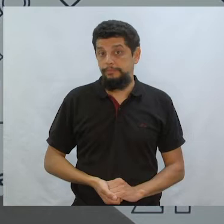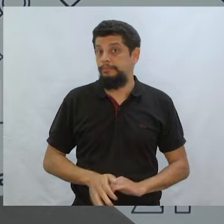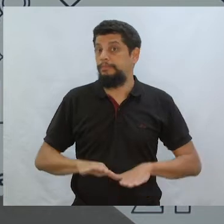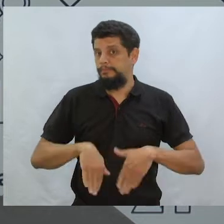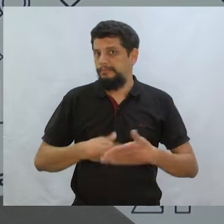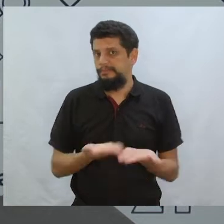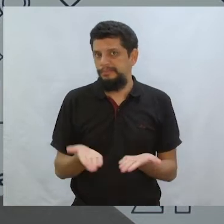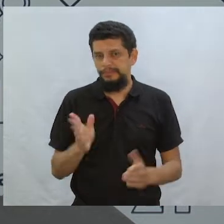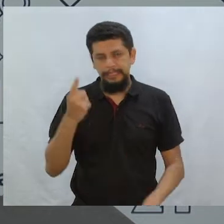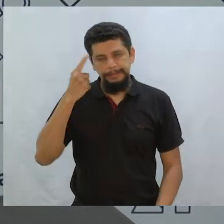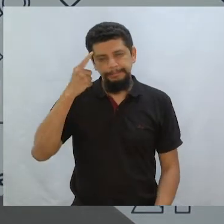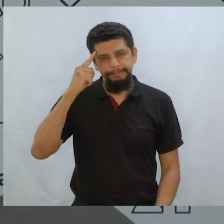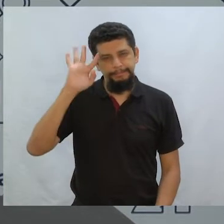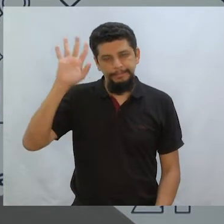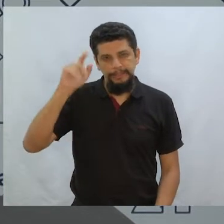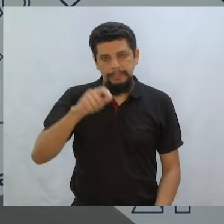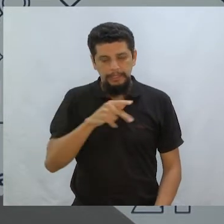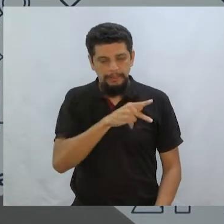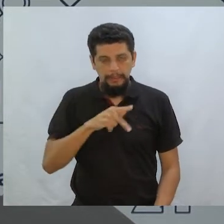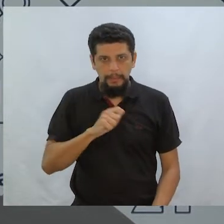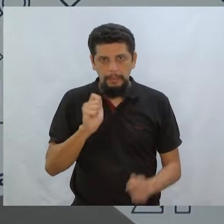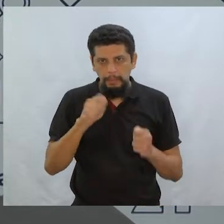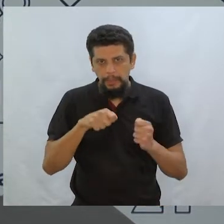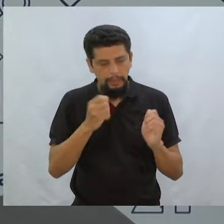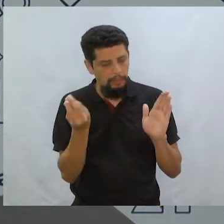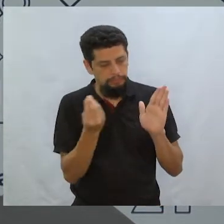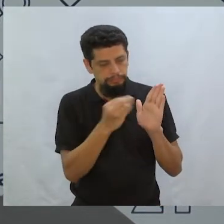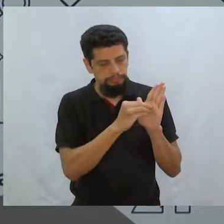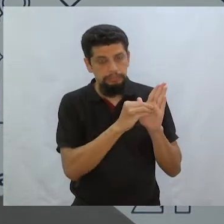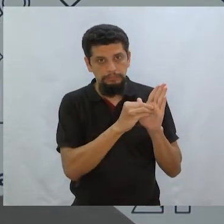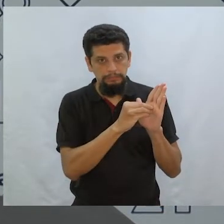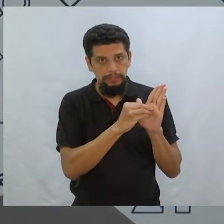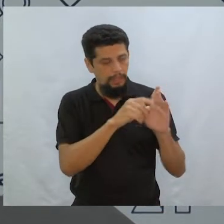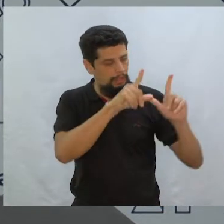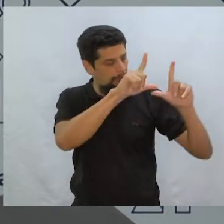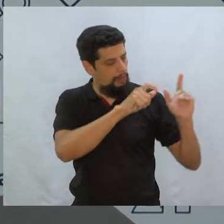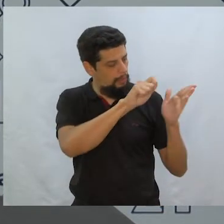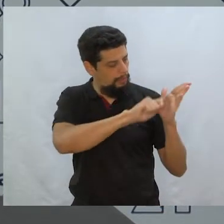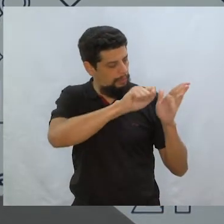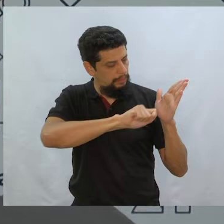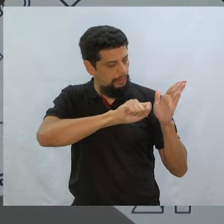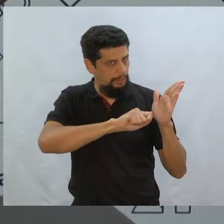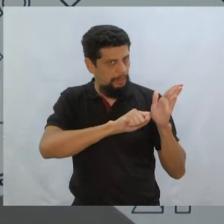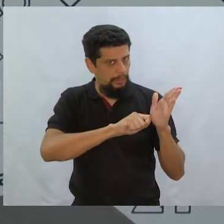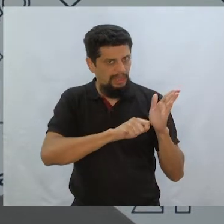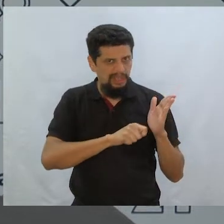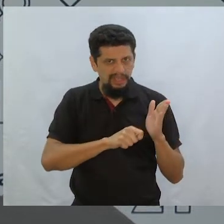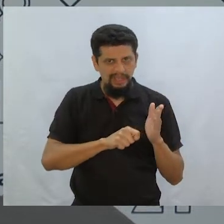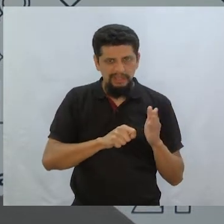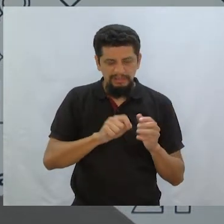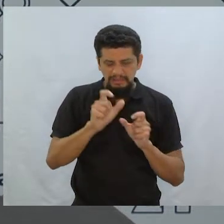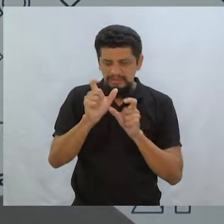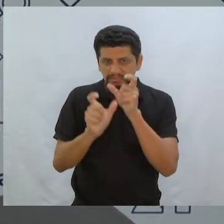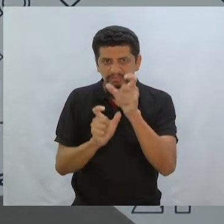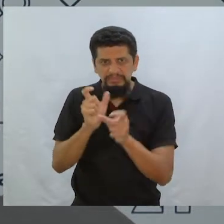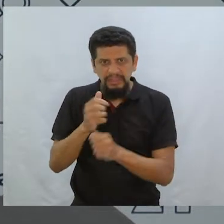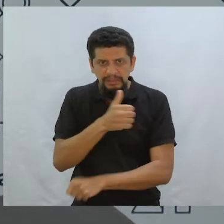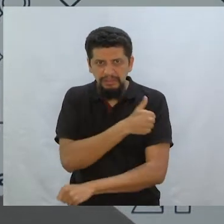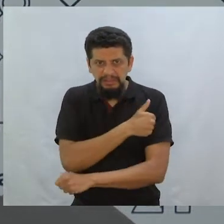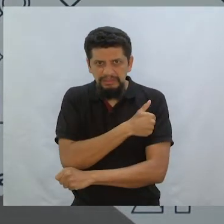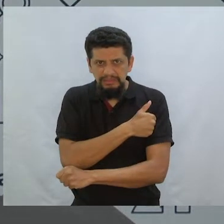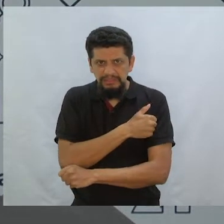E então já imaginou que essa professora poderia ter colocado no quadro negro para acabar com a alegria dessas